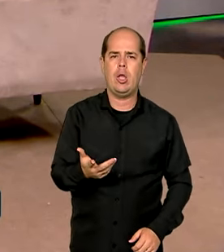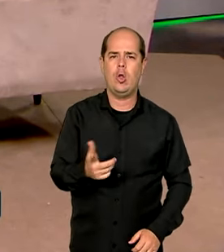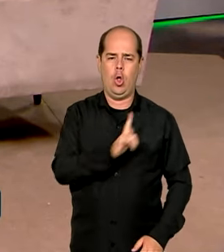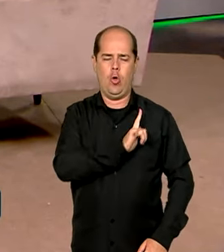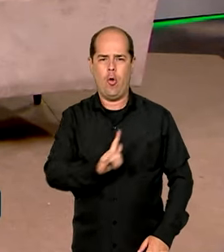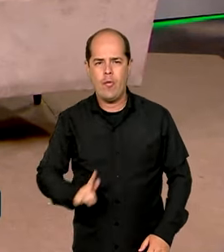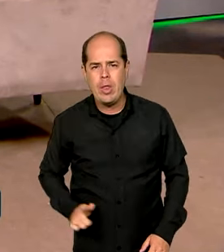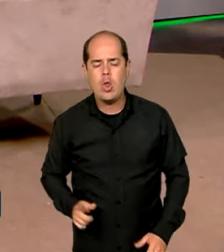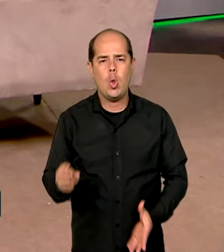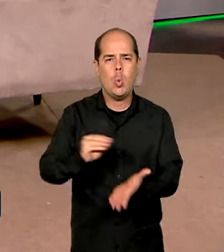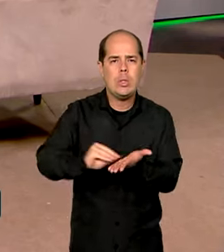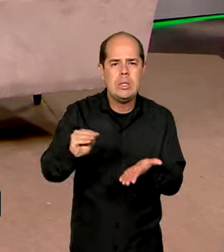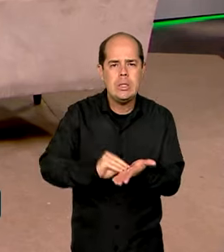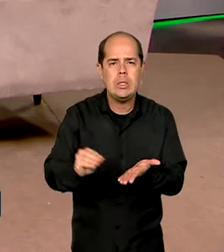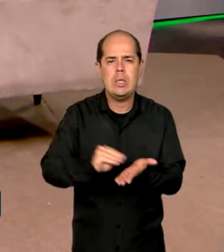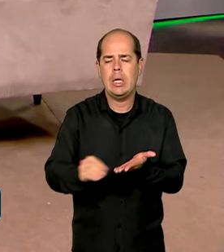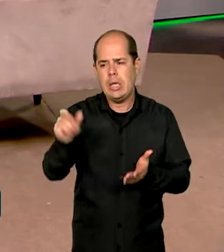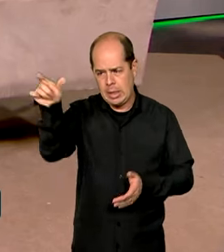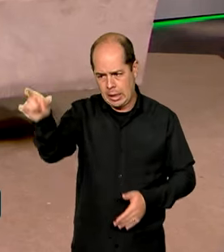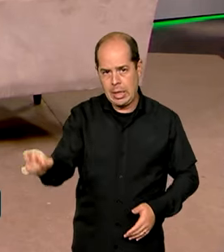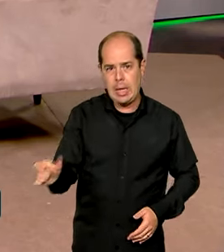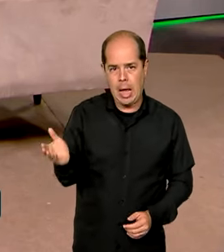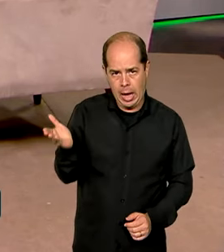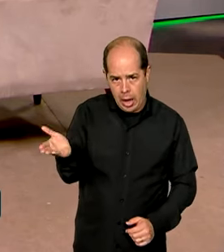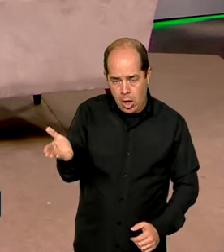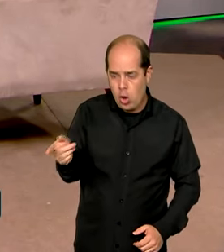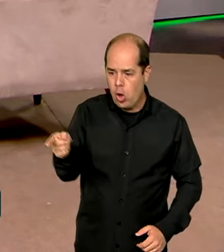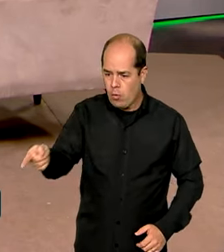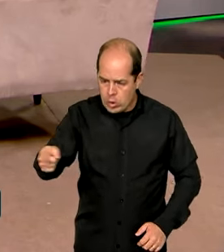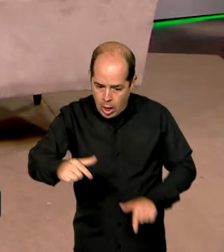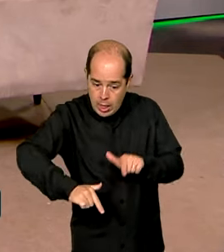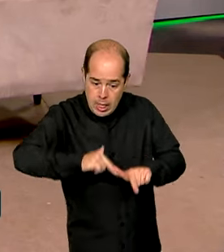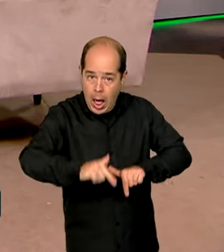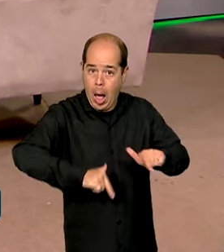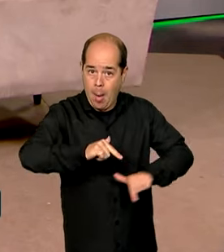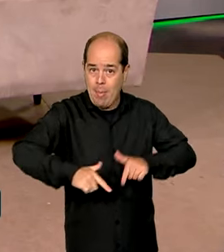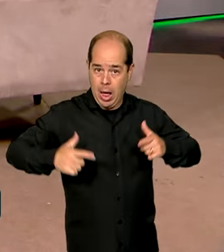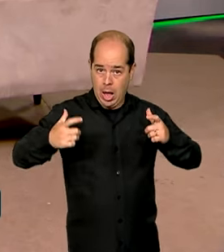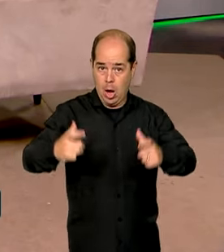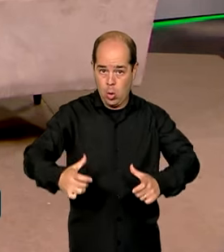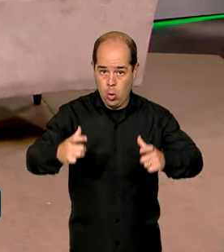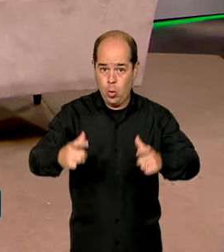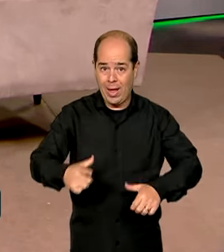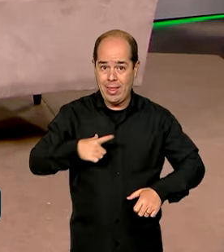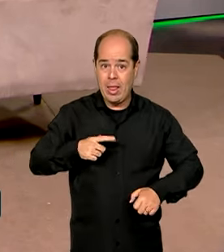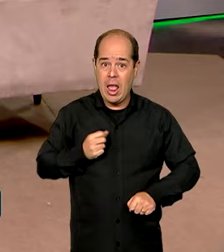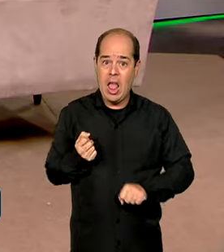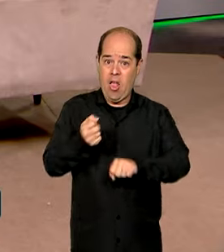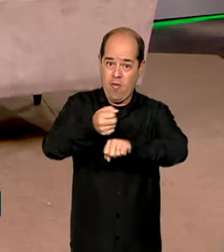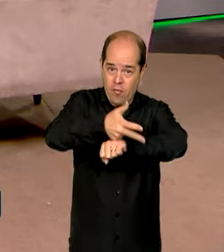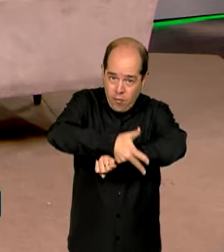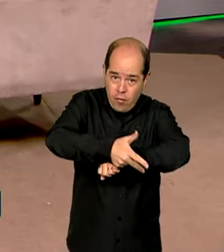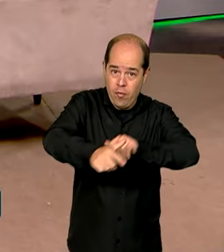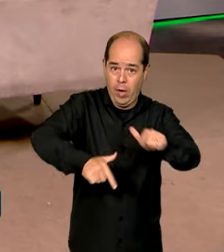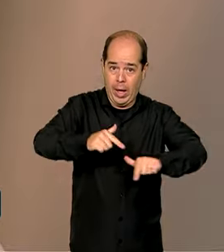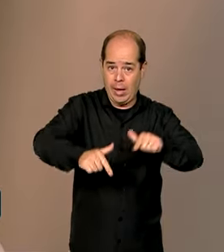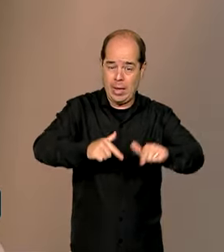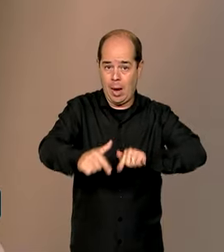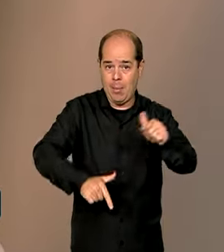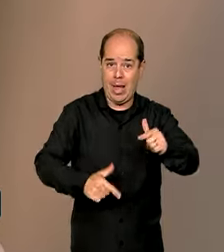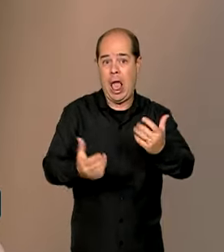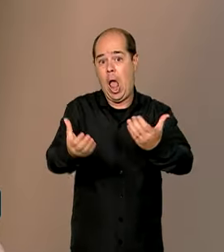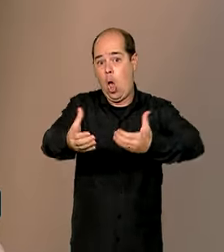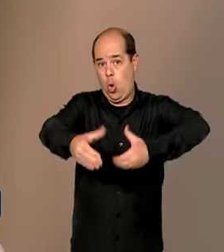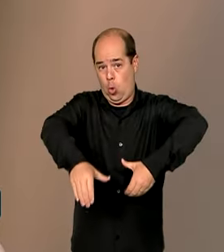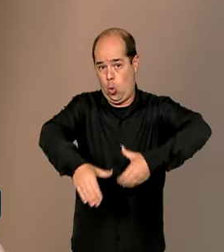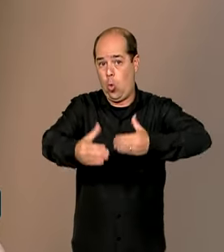secretário, ou seja, ali onde você atua, trabalha, surgem vagas. Aquela que não é de concurso, aquela